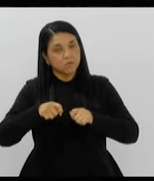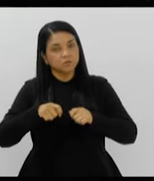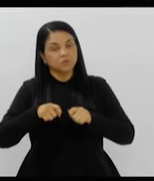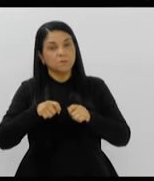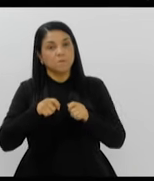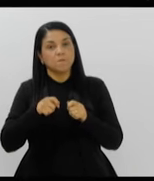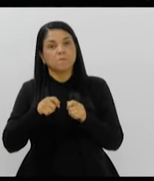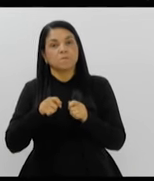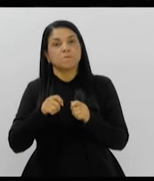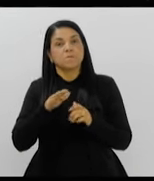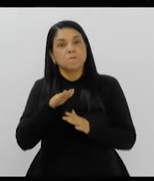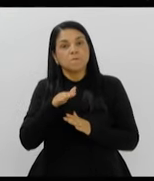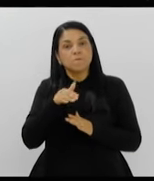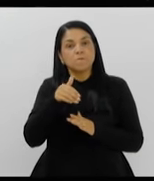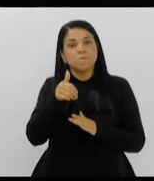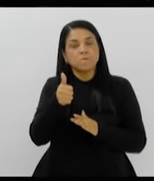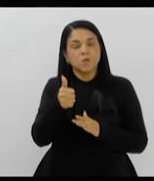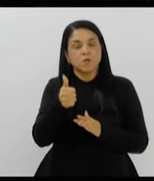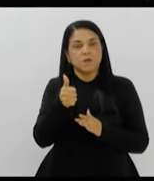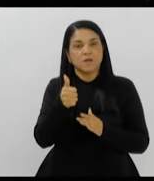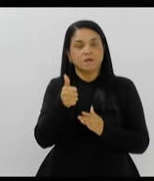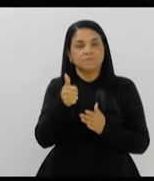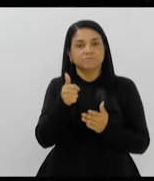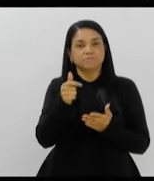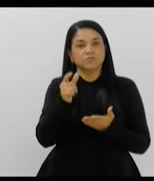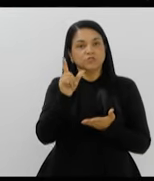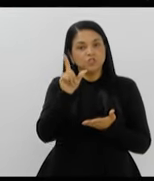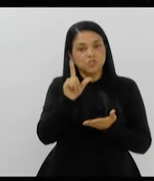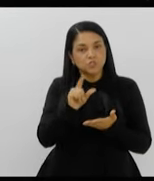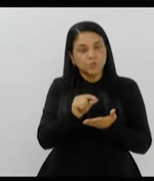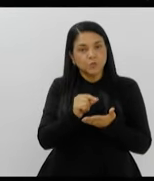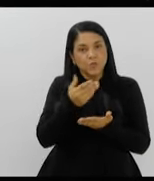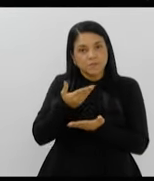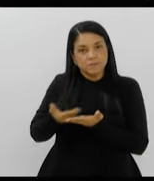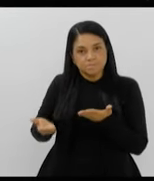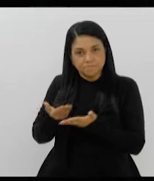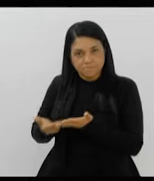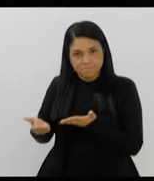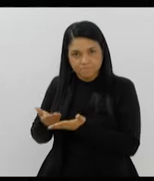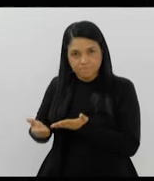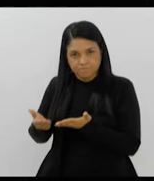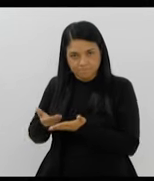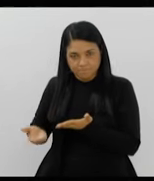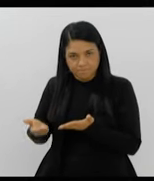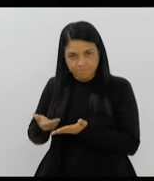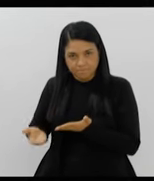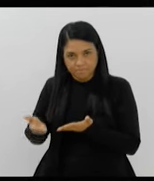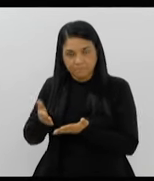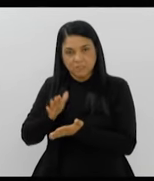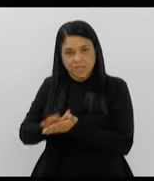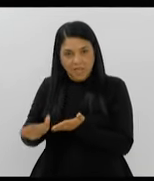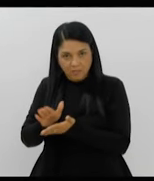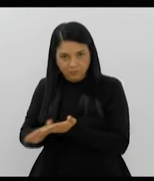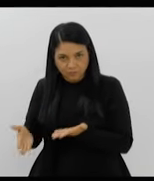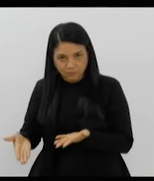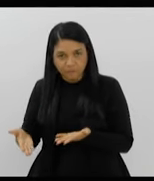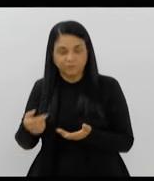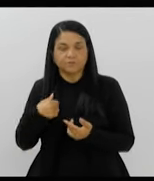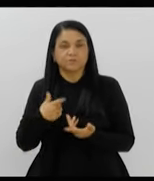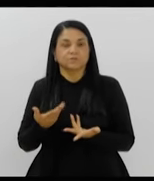minorar essas perdas de receita. E, sucessivamente, eu